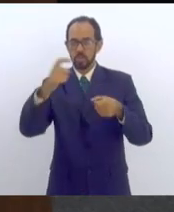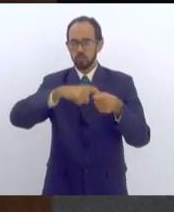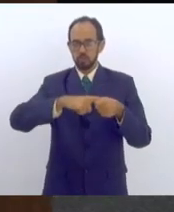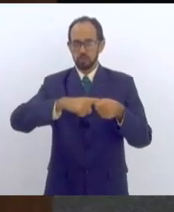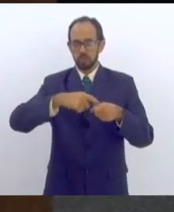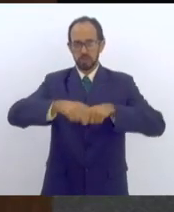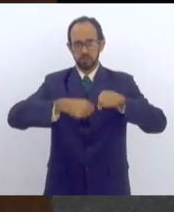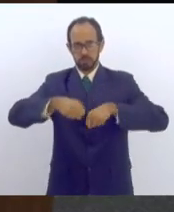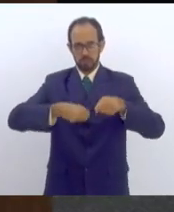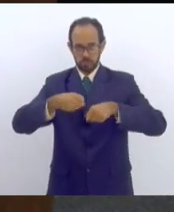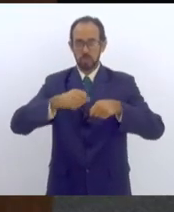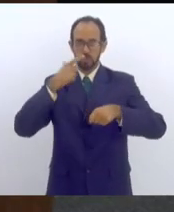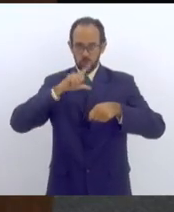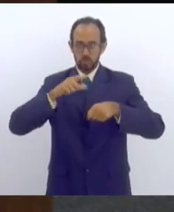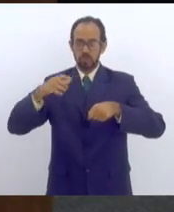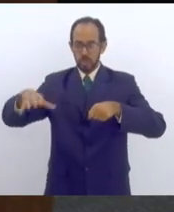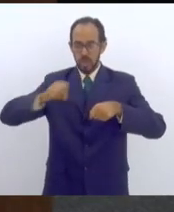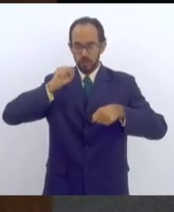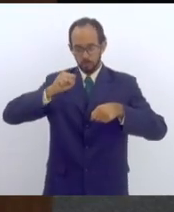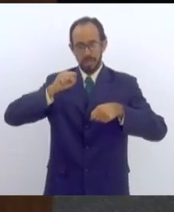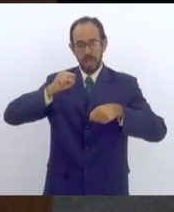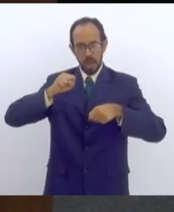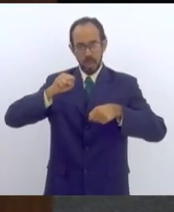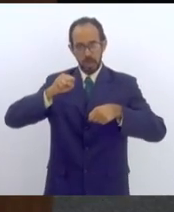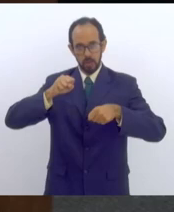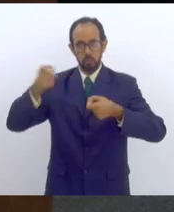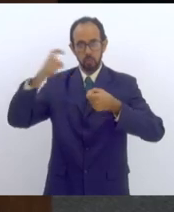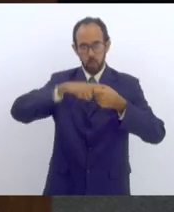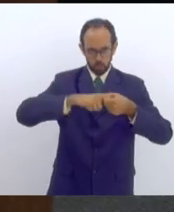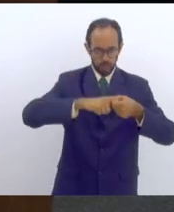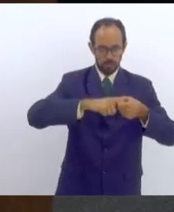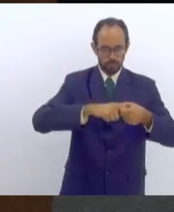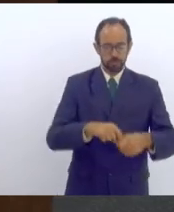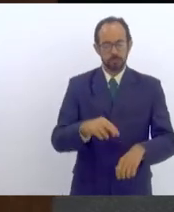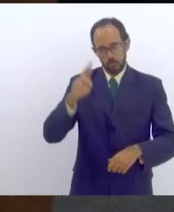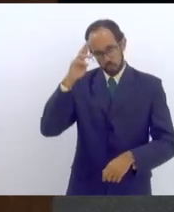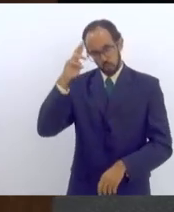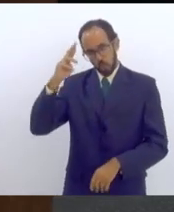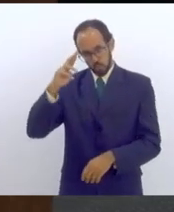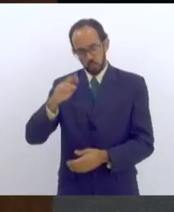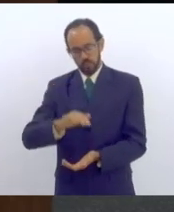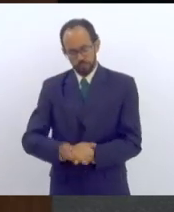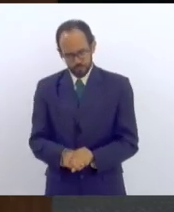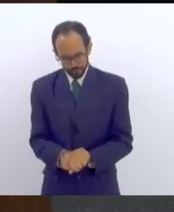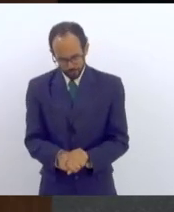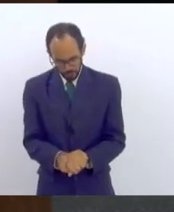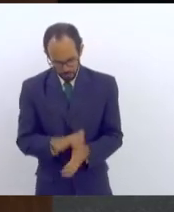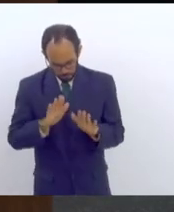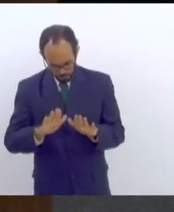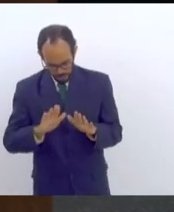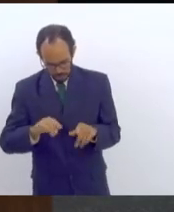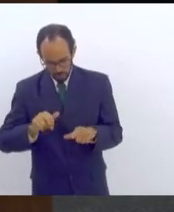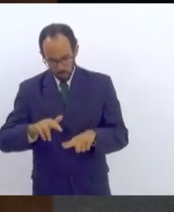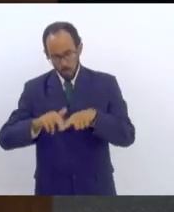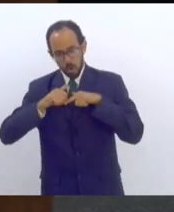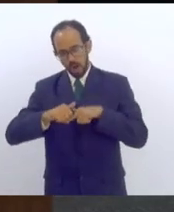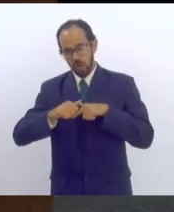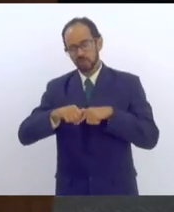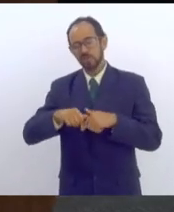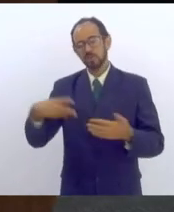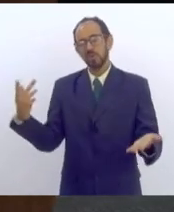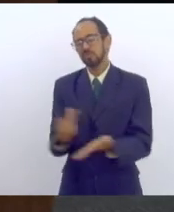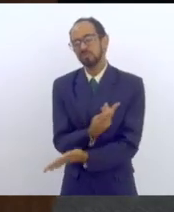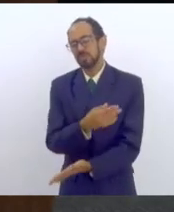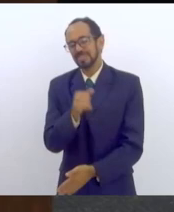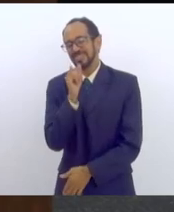eram recuperadas. Posteriormente, em razão de um fato muito triste para o nosso Estado,